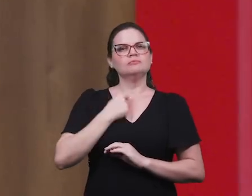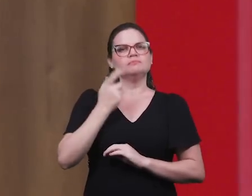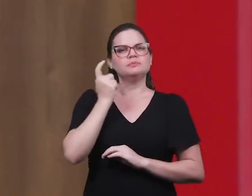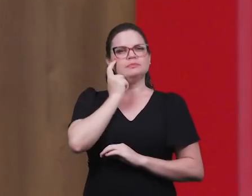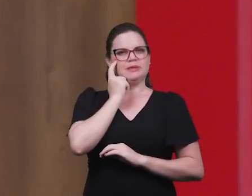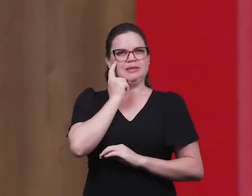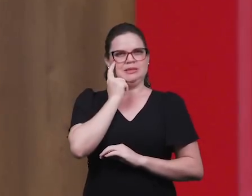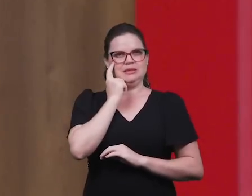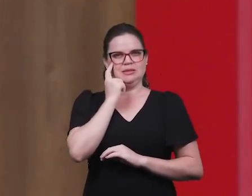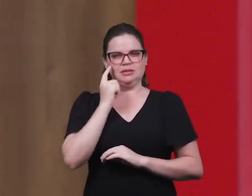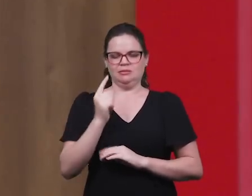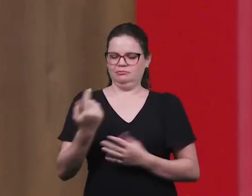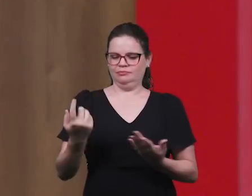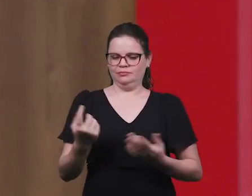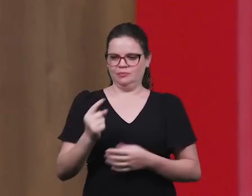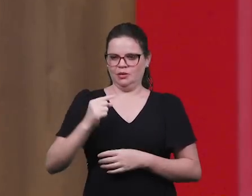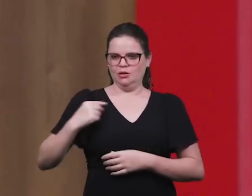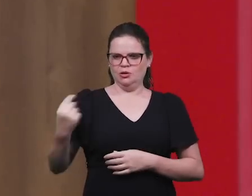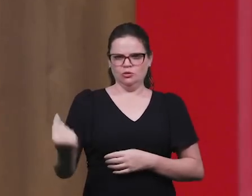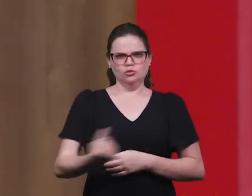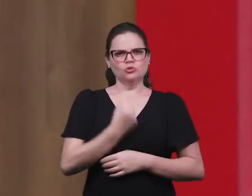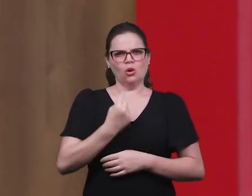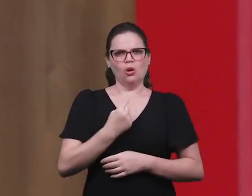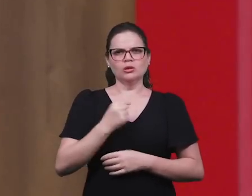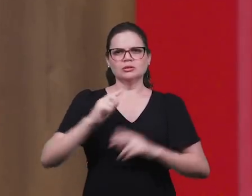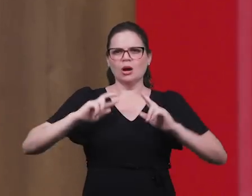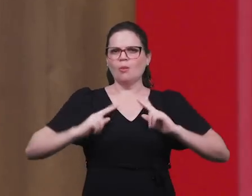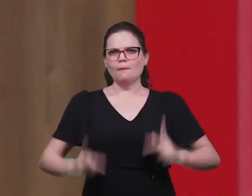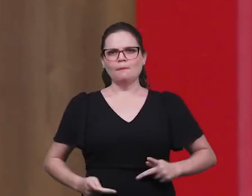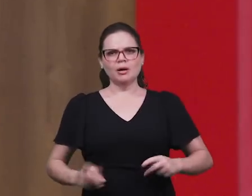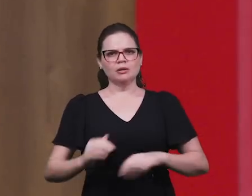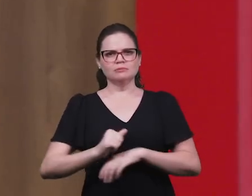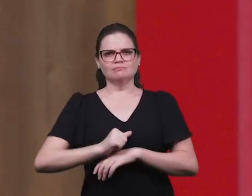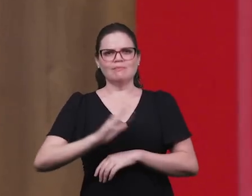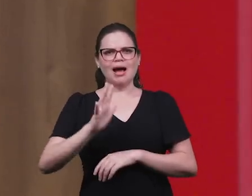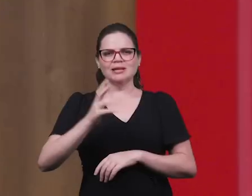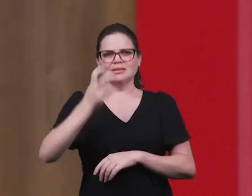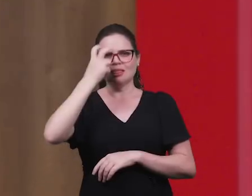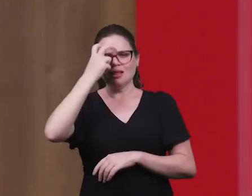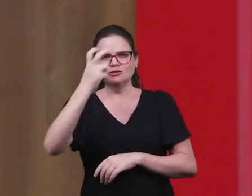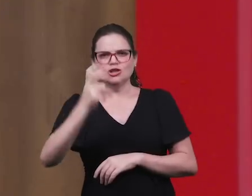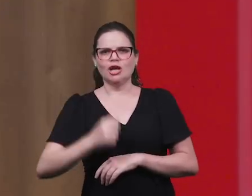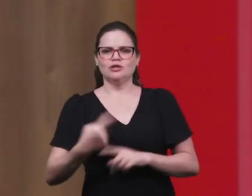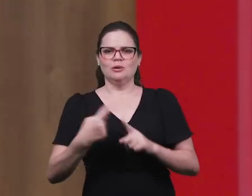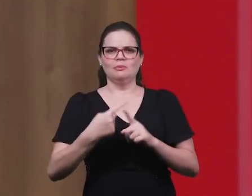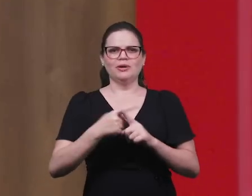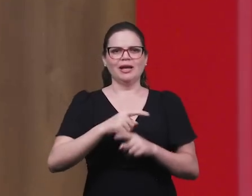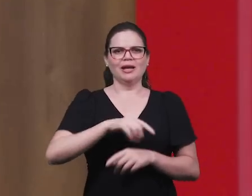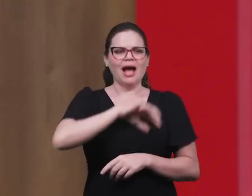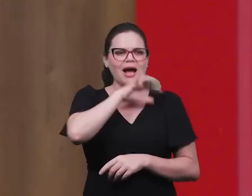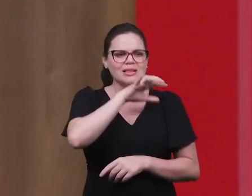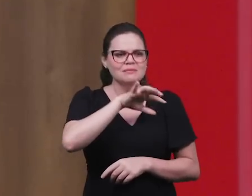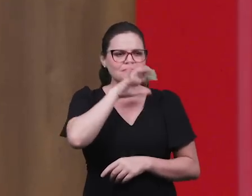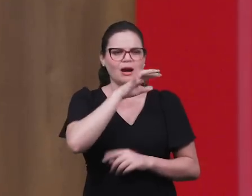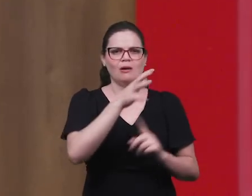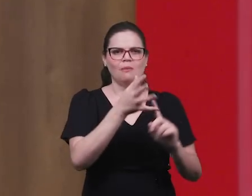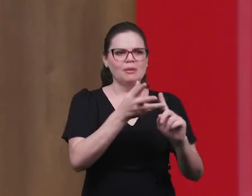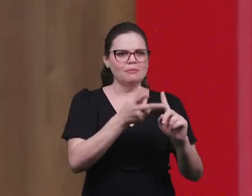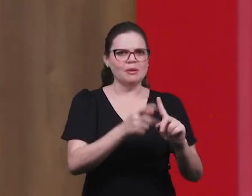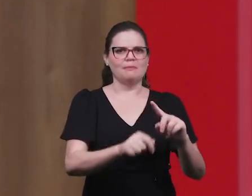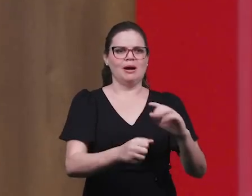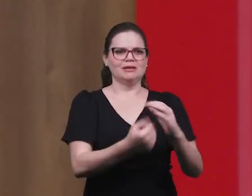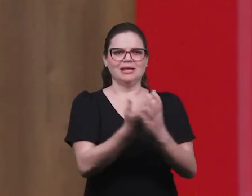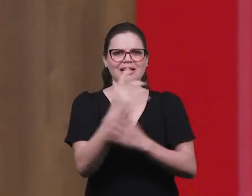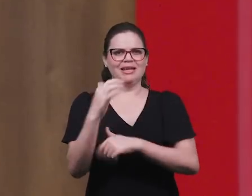nós somos o ser que tem mais sabedoria em toda a natureza, em toda a obra criadora de Deus. Mas nós